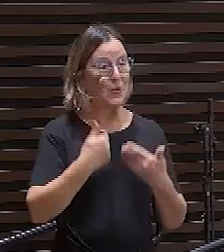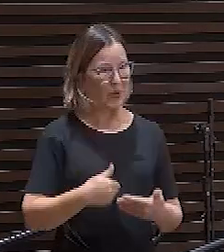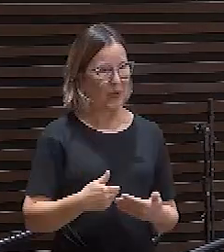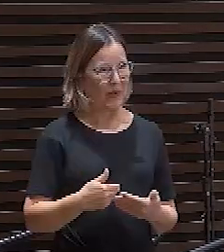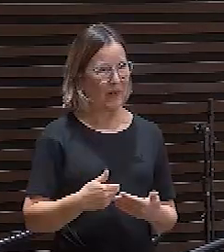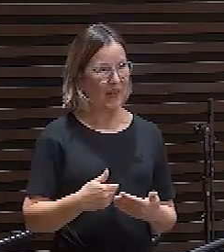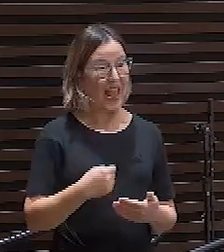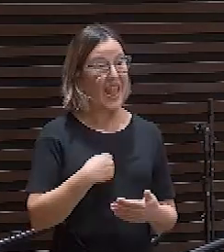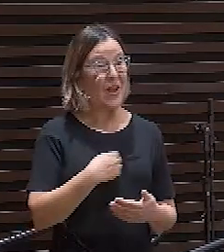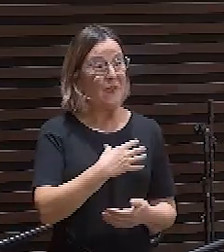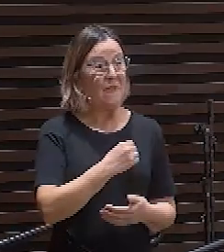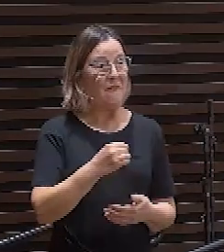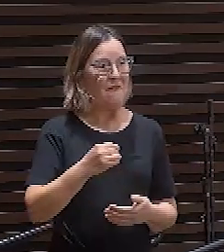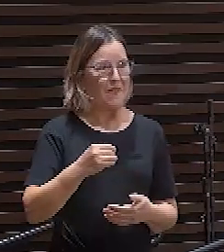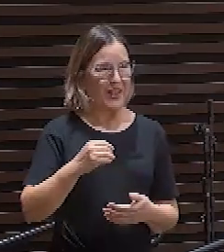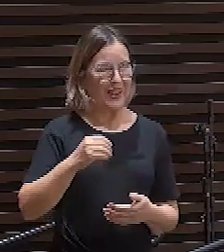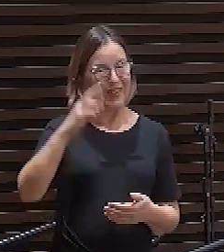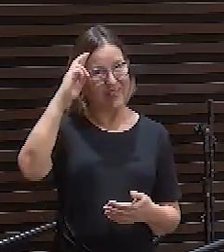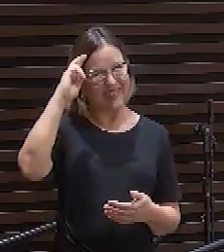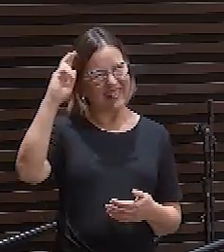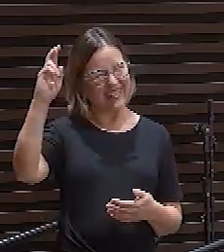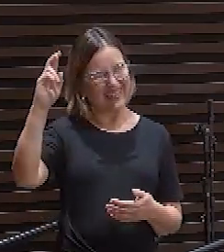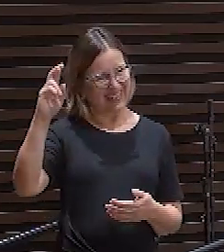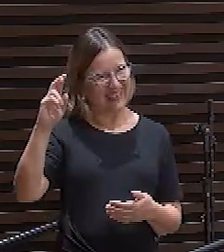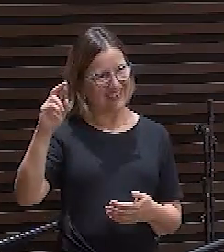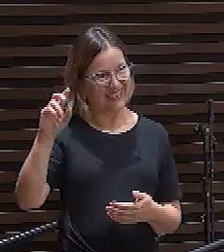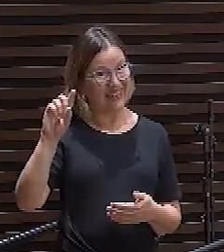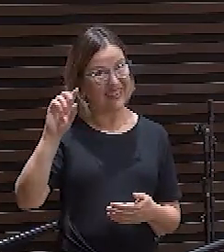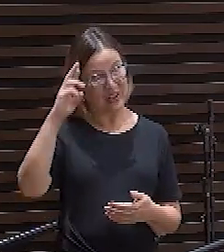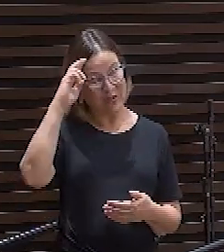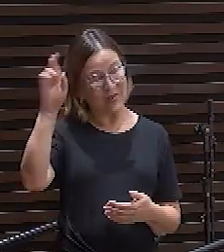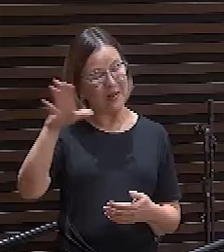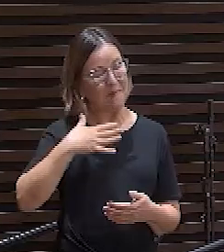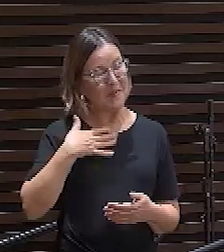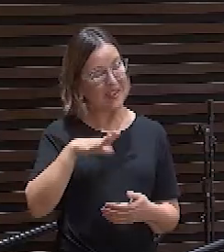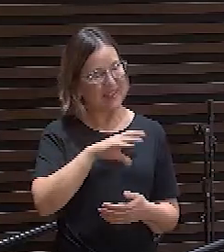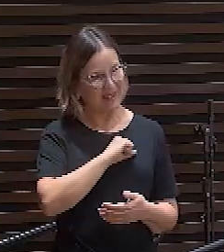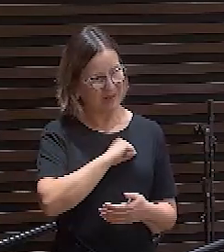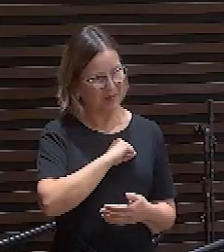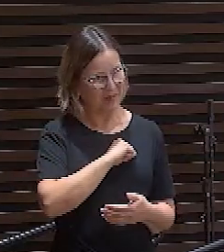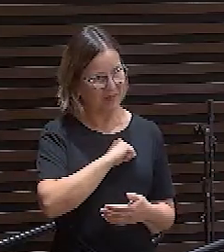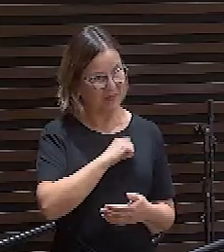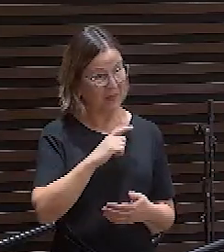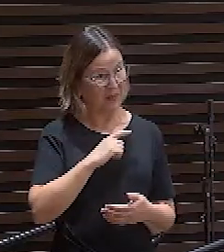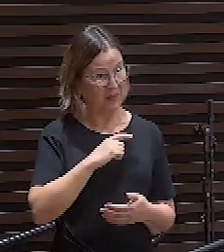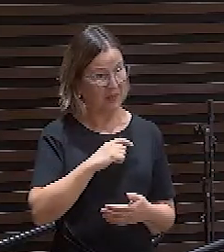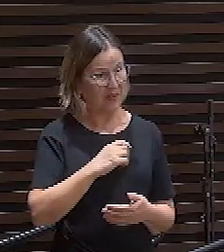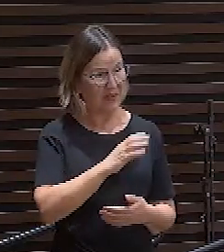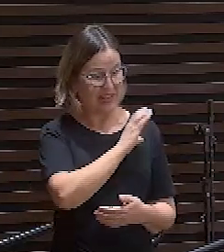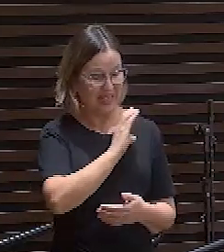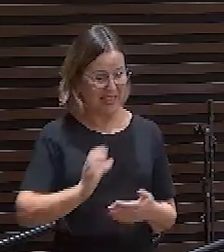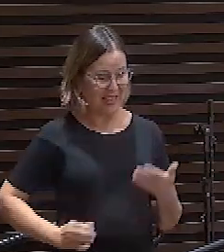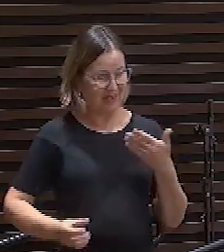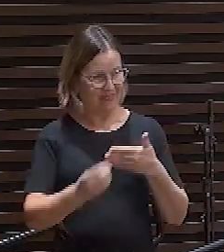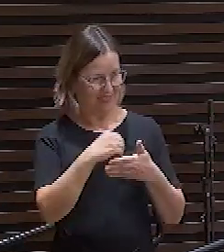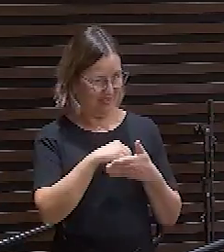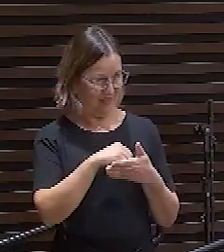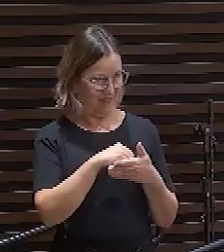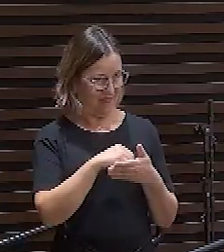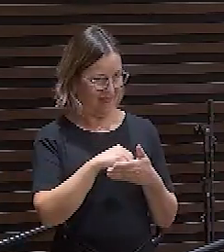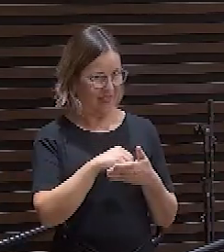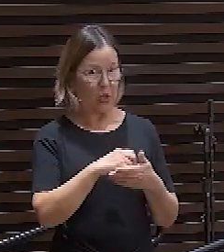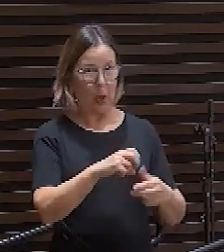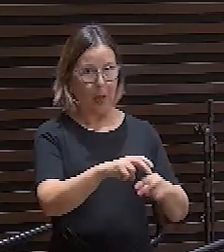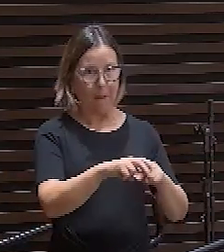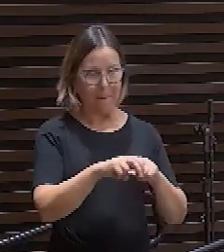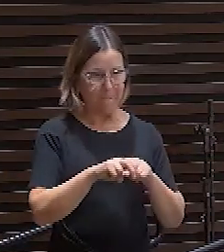do Senhor. Eu tenho Cristo dentro do meu coração. Por isso não entra porcaria, não entra